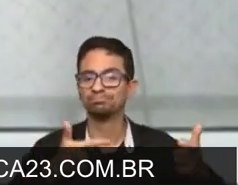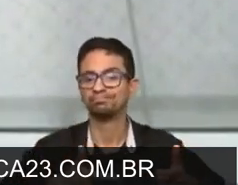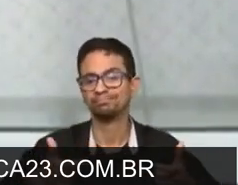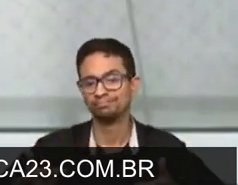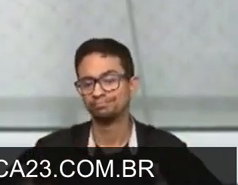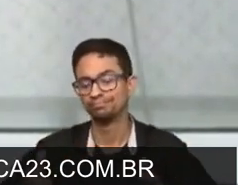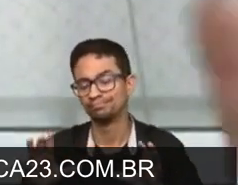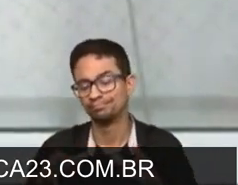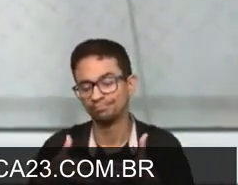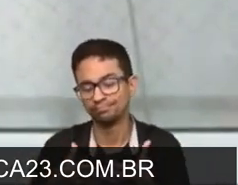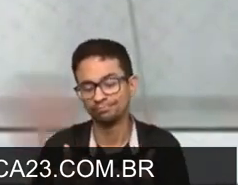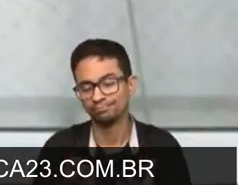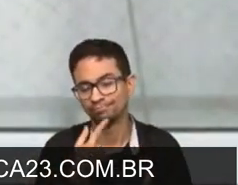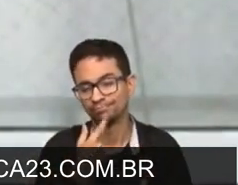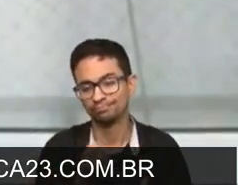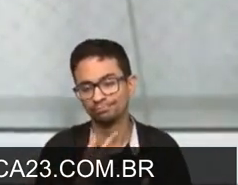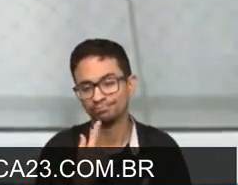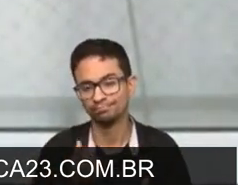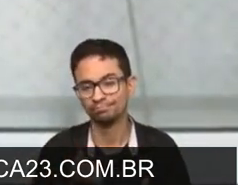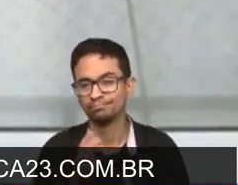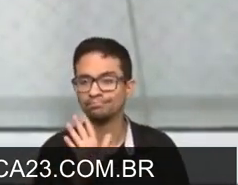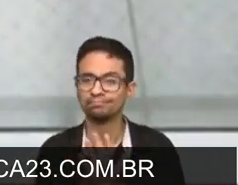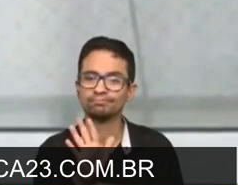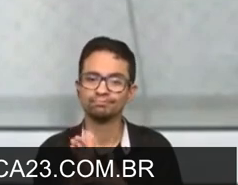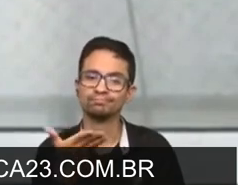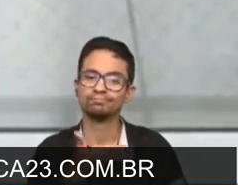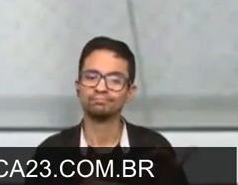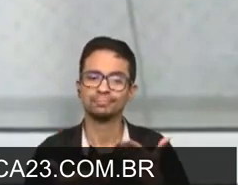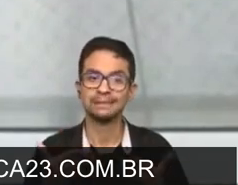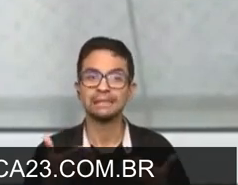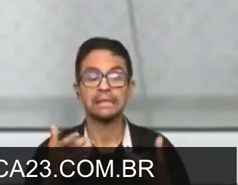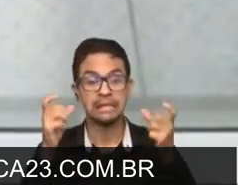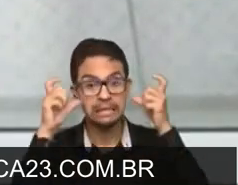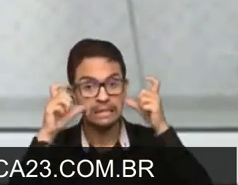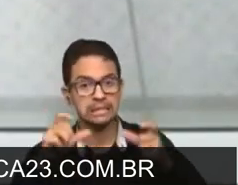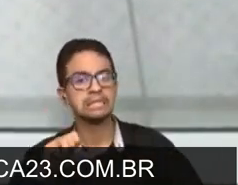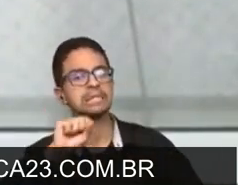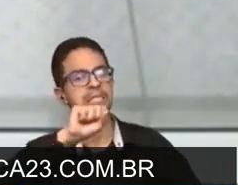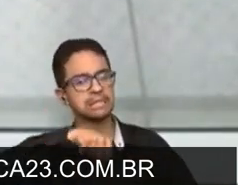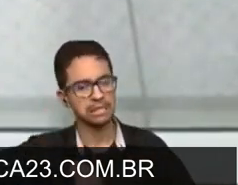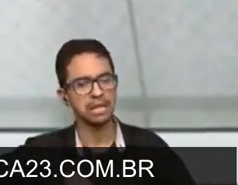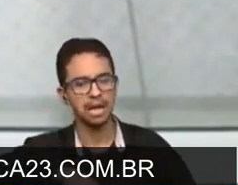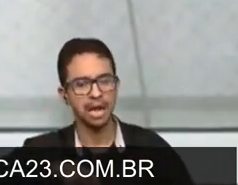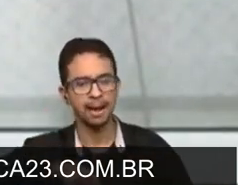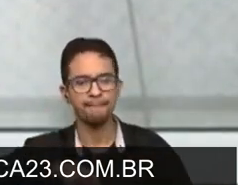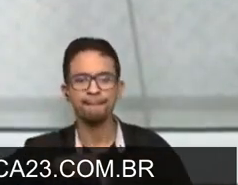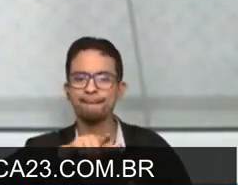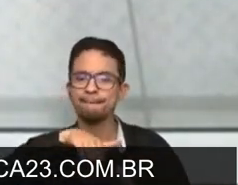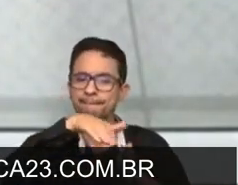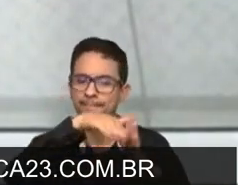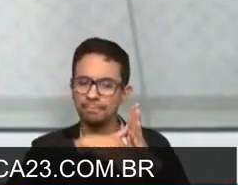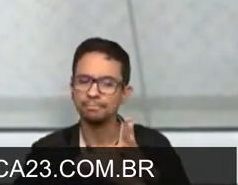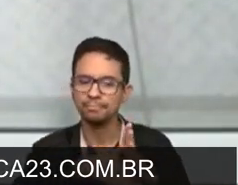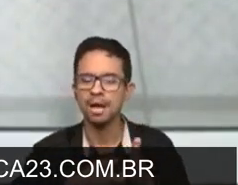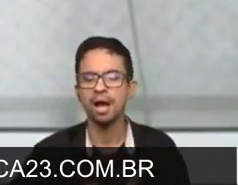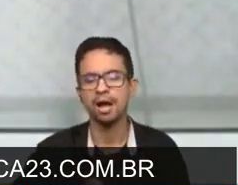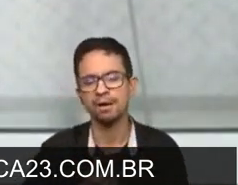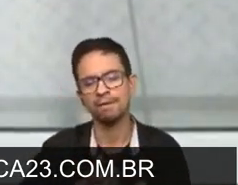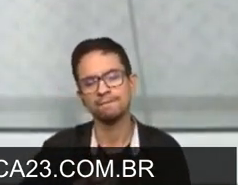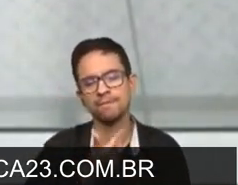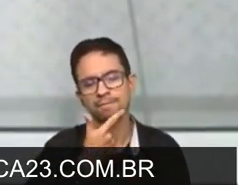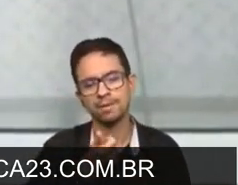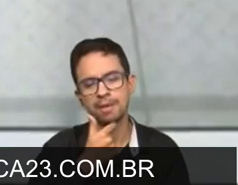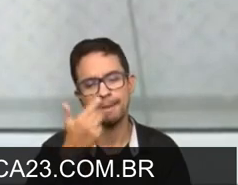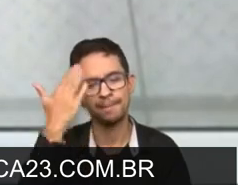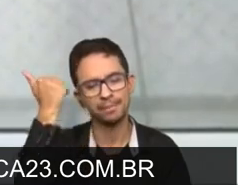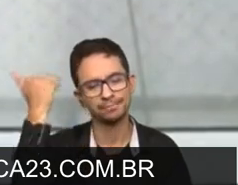de medicações que estão lá para serem distribuídas. Seria interessante que no programa da farmácia popular nós também